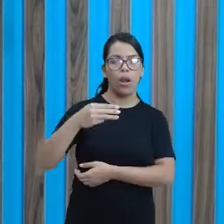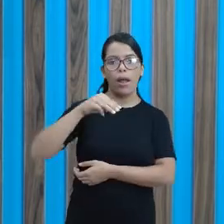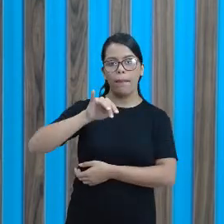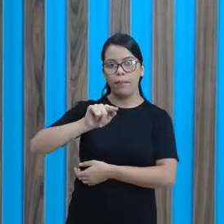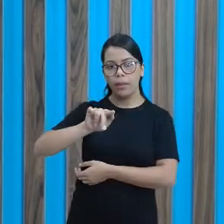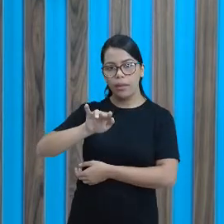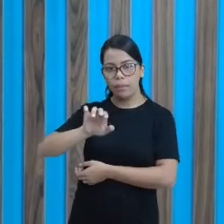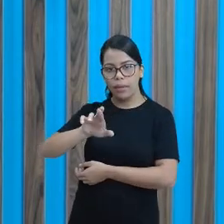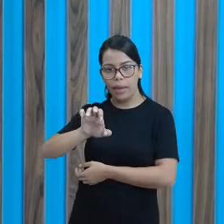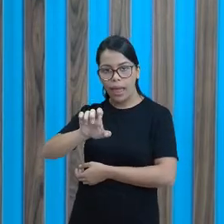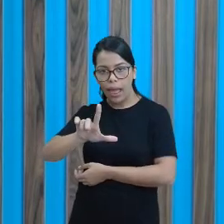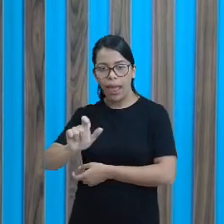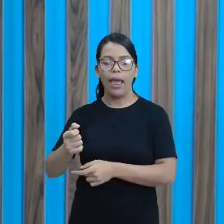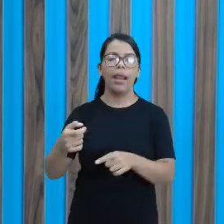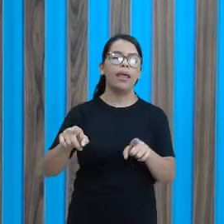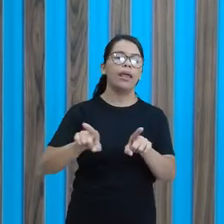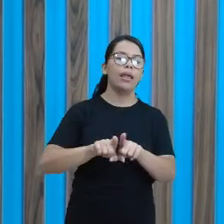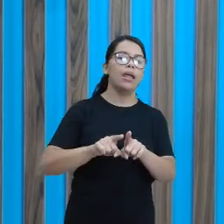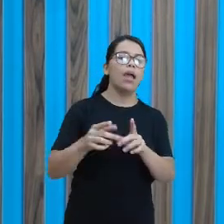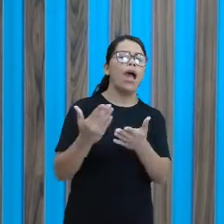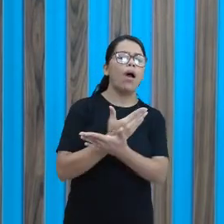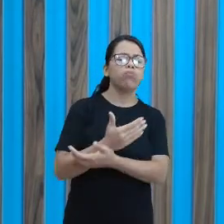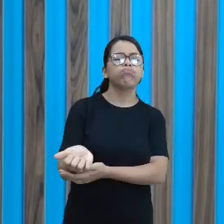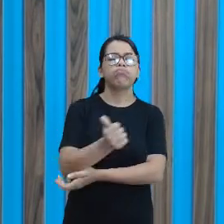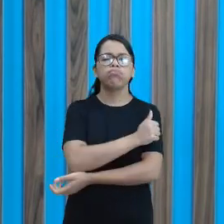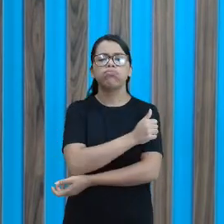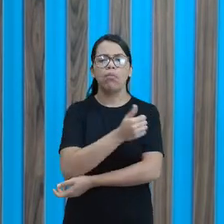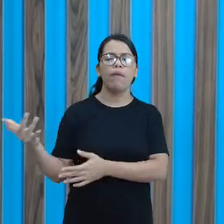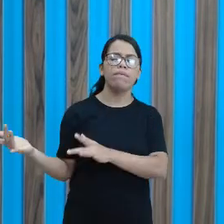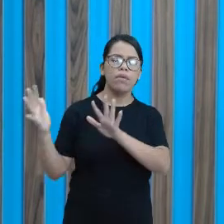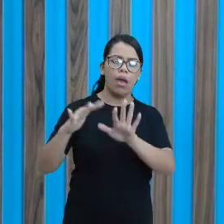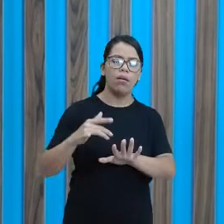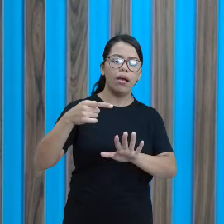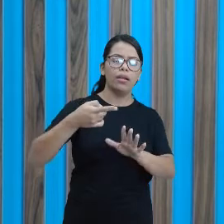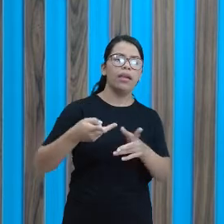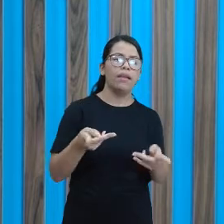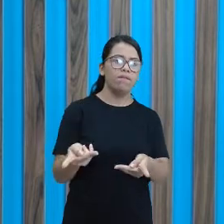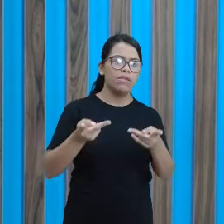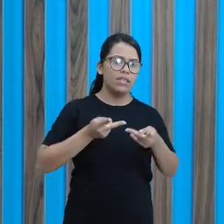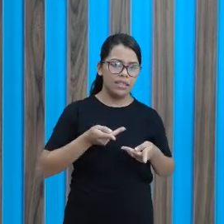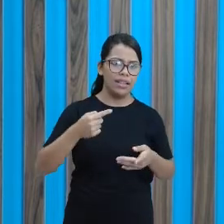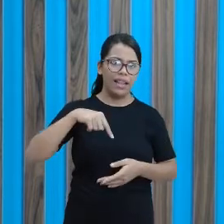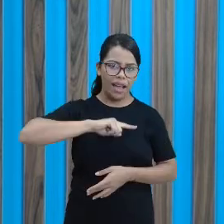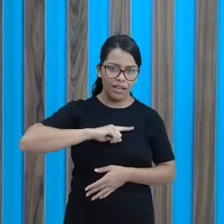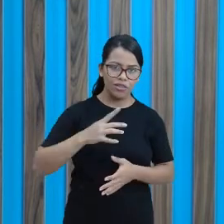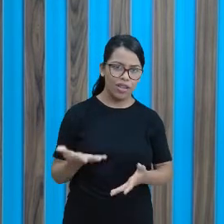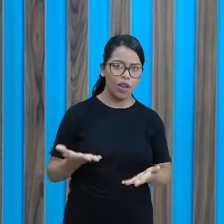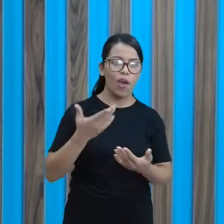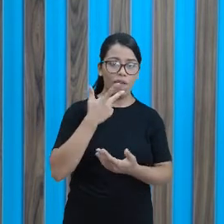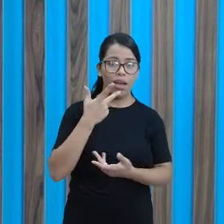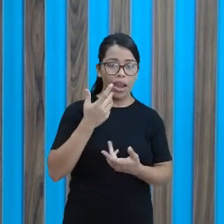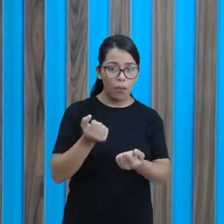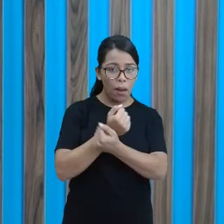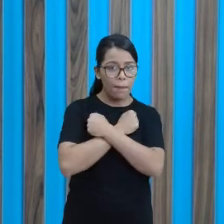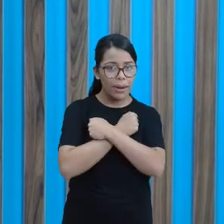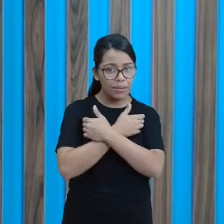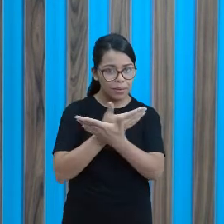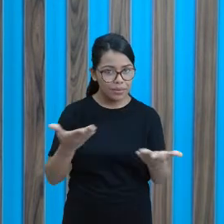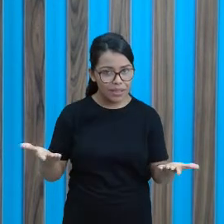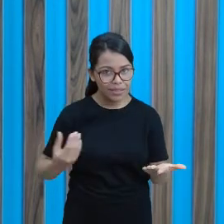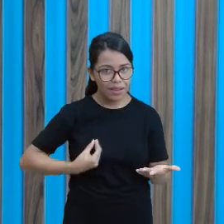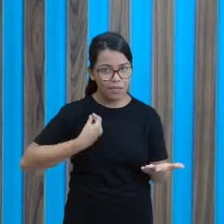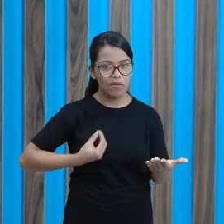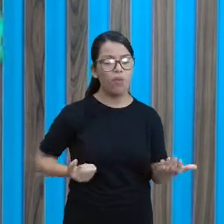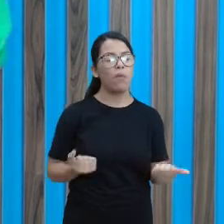Mirelle, tá, Melissa, que vieram aqui visitar a gente aqui. Eu disse a vocês que ia dar um abraço ao vivo para vocês, não é? Então aqui o abraço, ó,